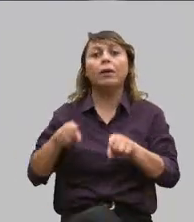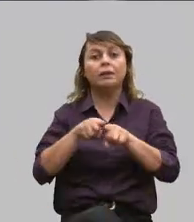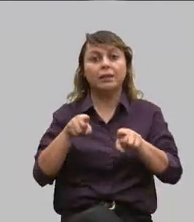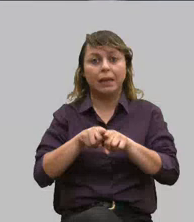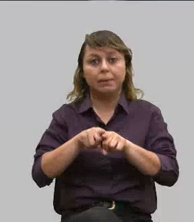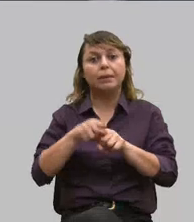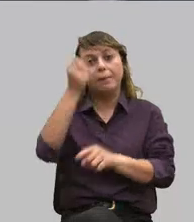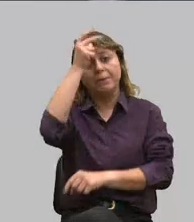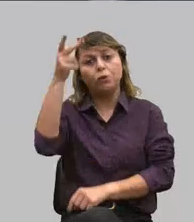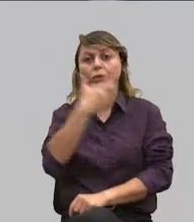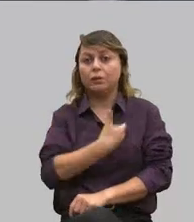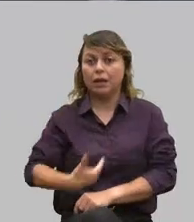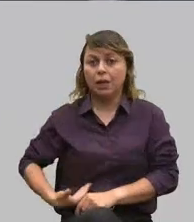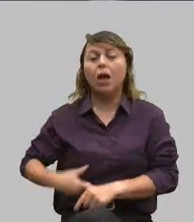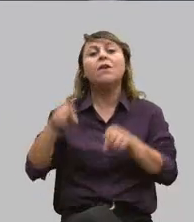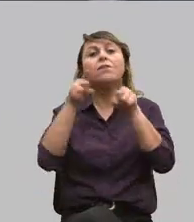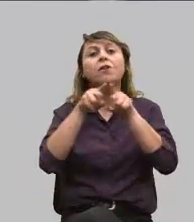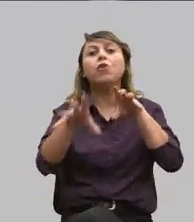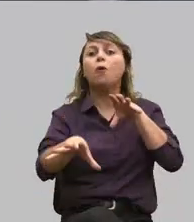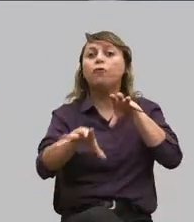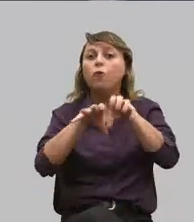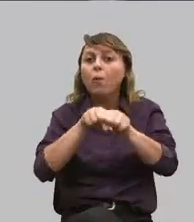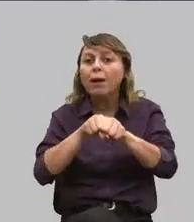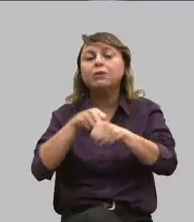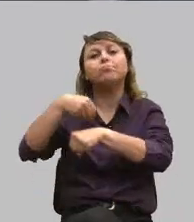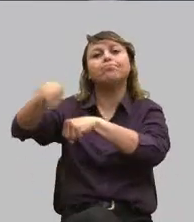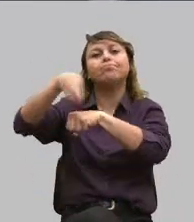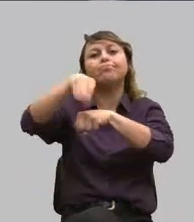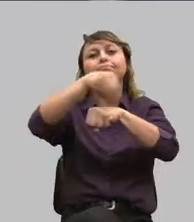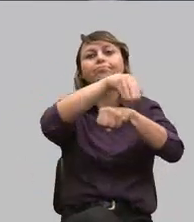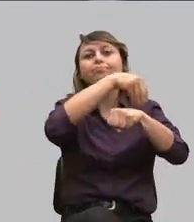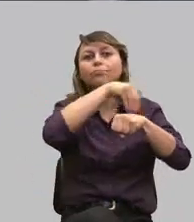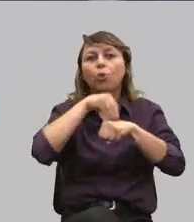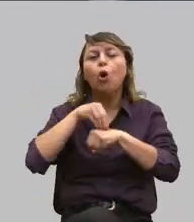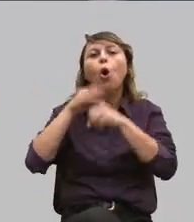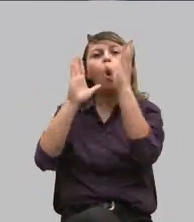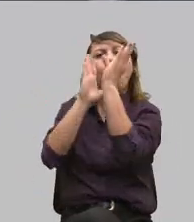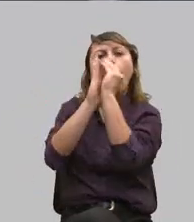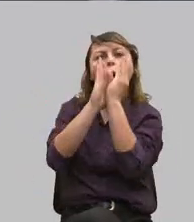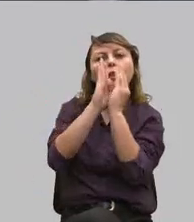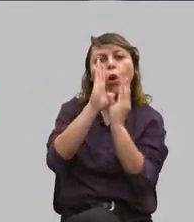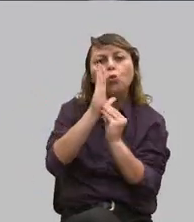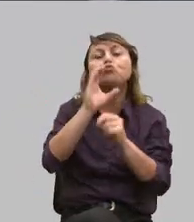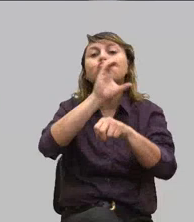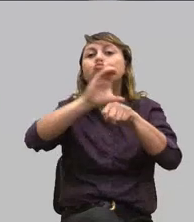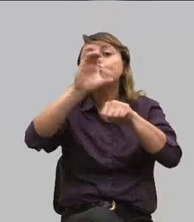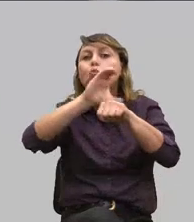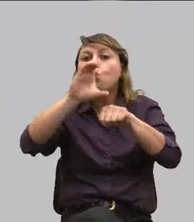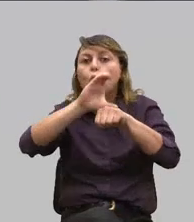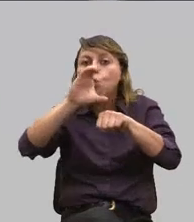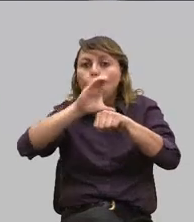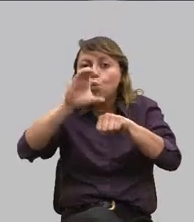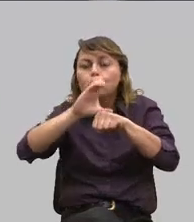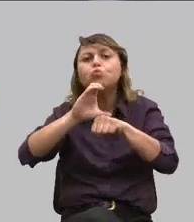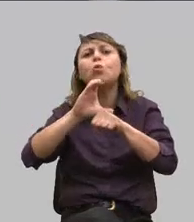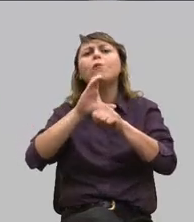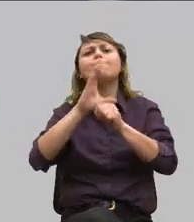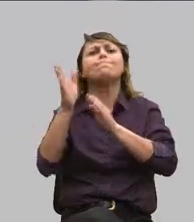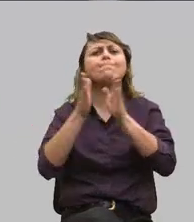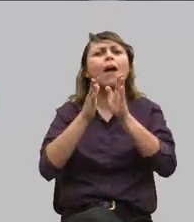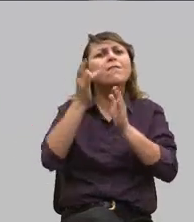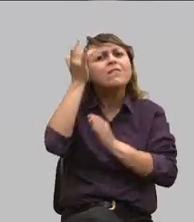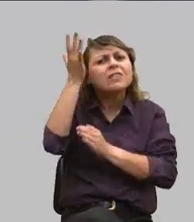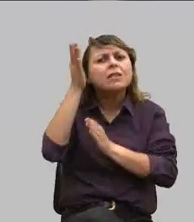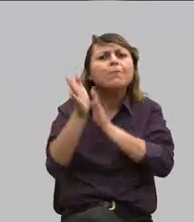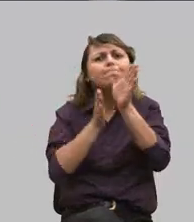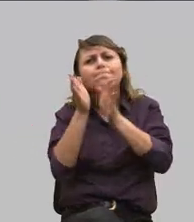Escola de Formação colocando ali eh um conteúdo de um curso mesmo facilitando o entendimento desses